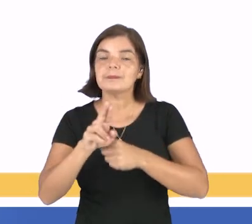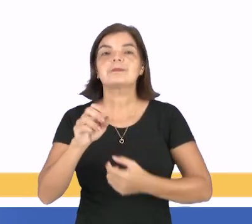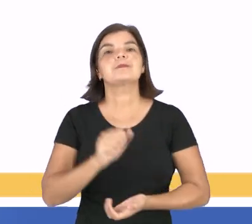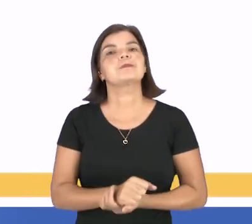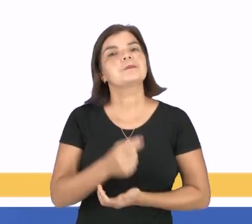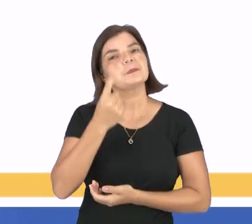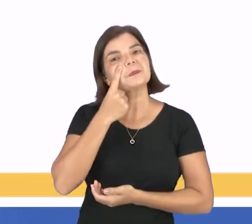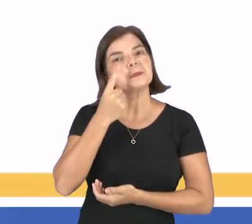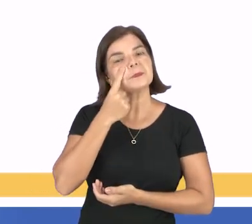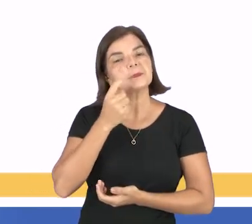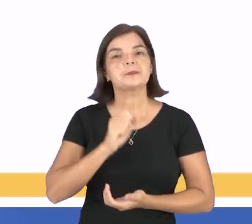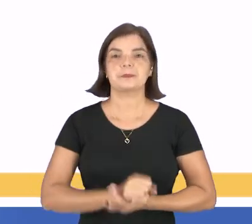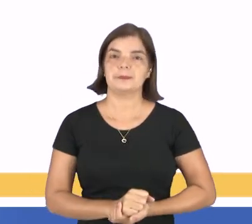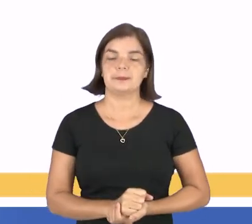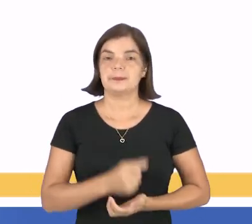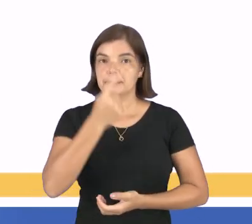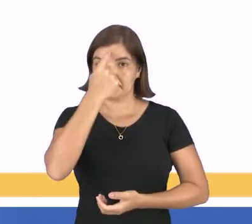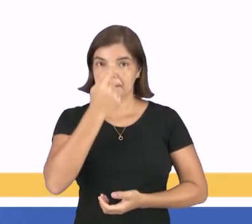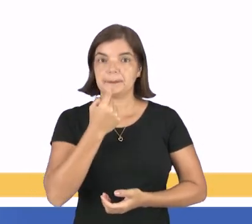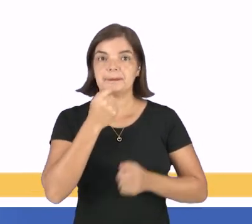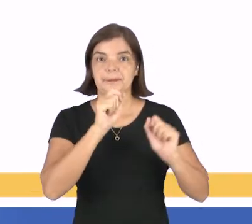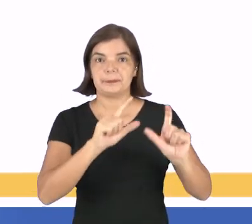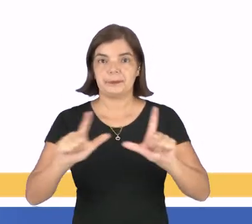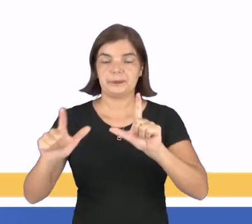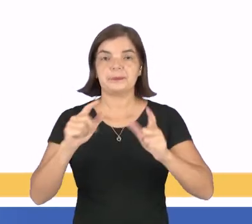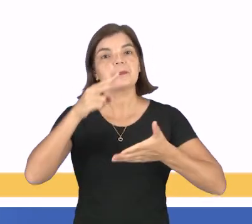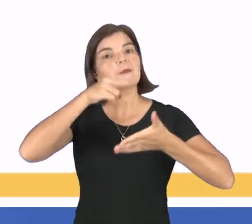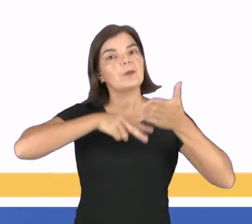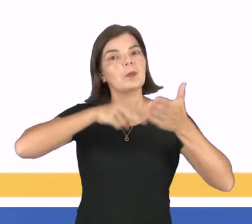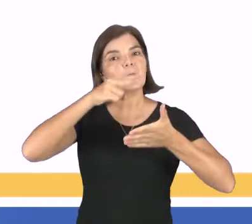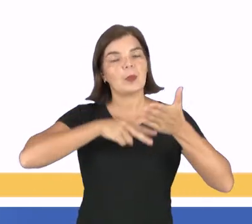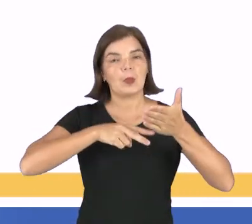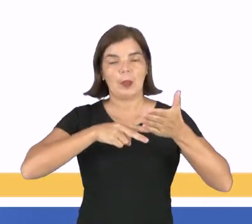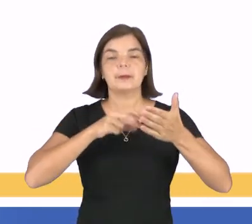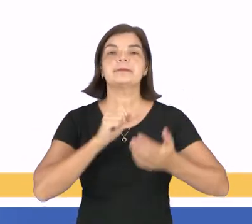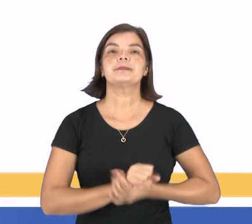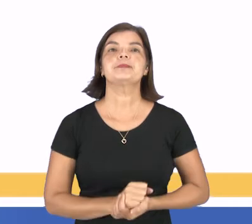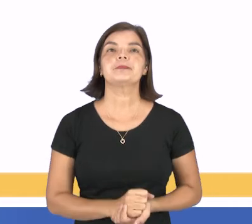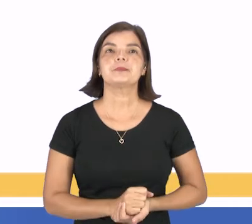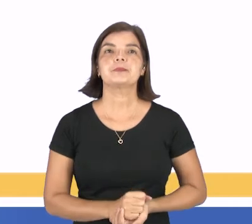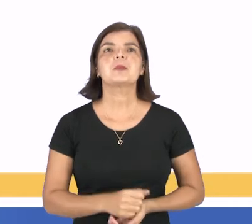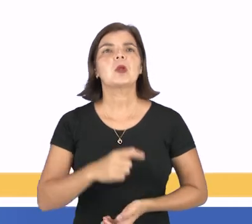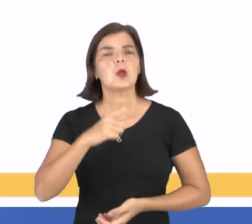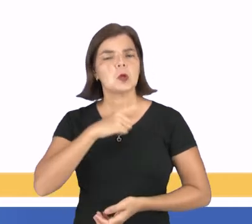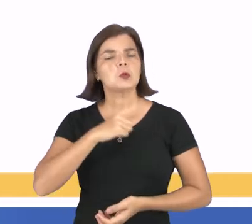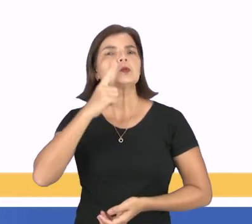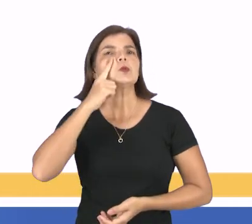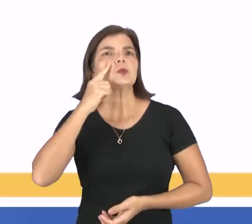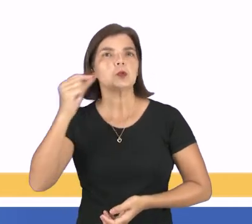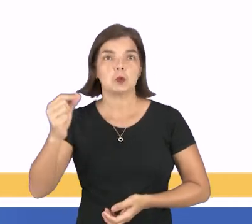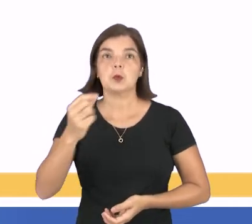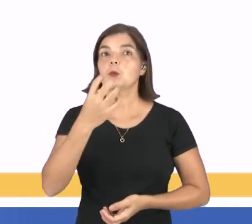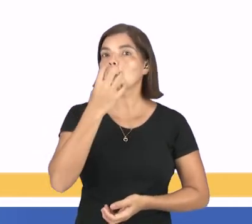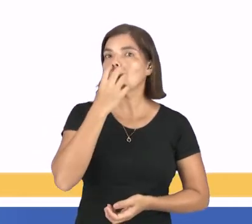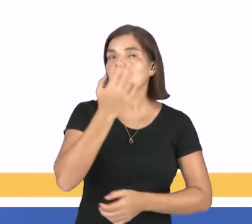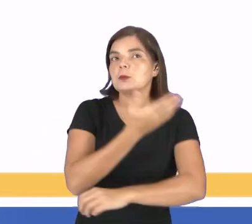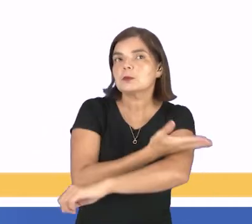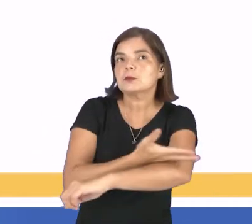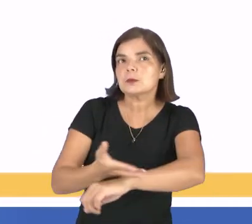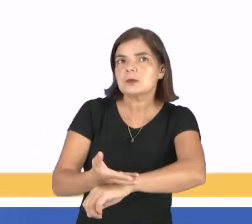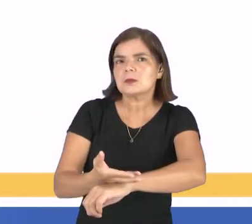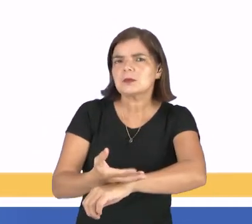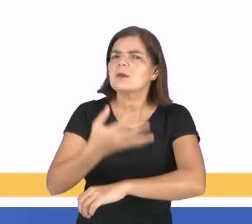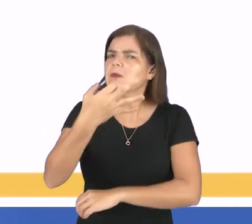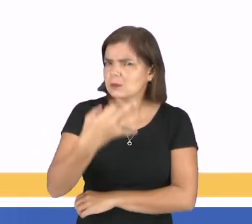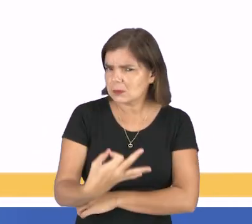Vamos observar aí essa imagem e ler esses balões. Eu tenho um gato e um cachorro branco.